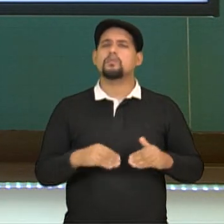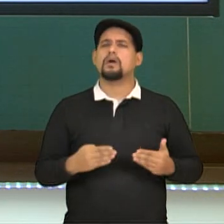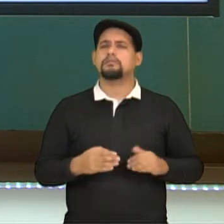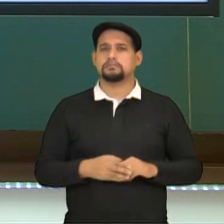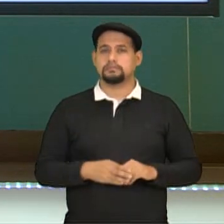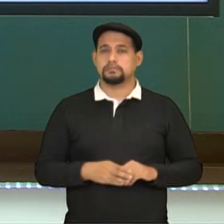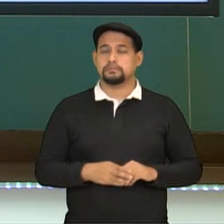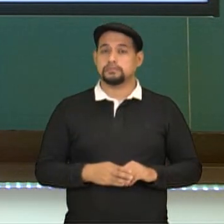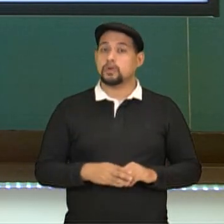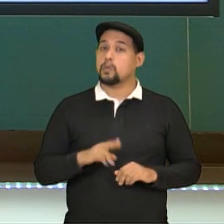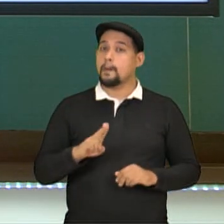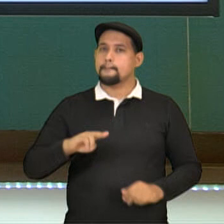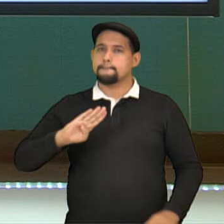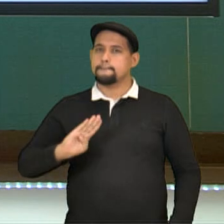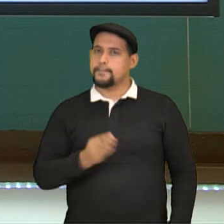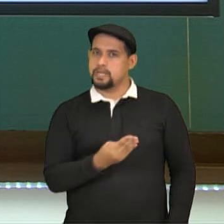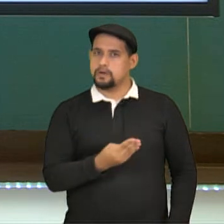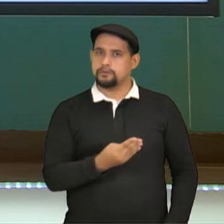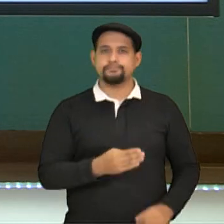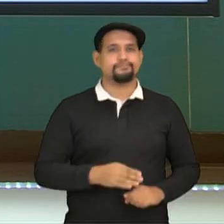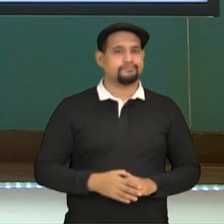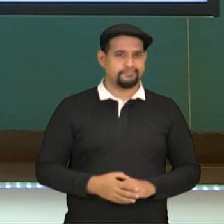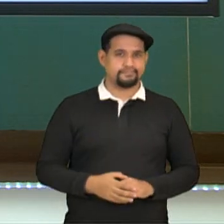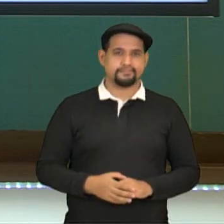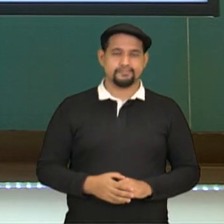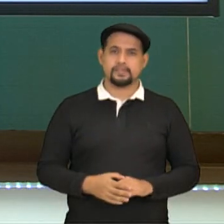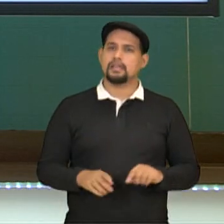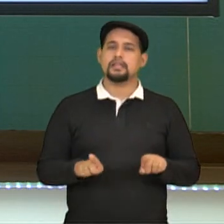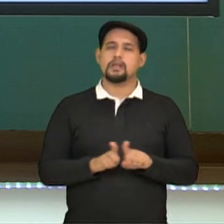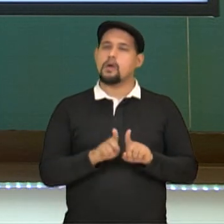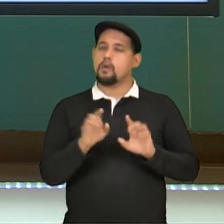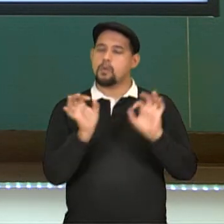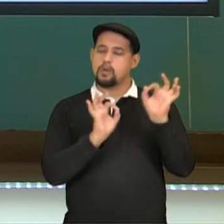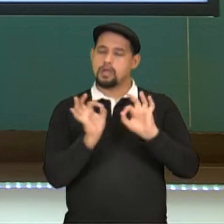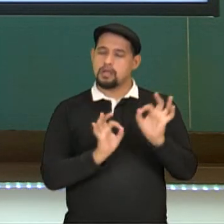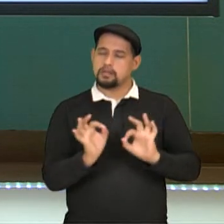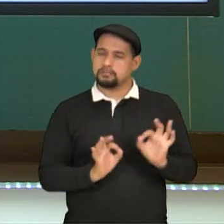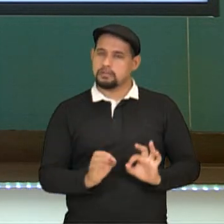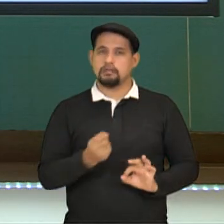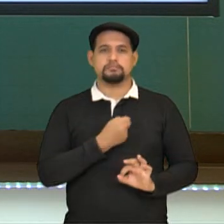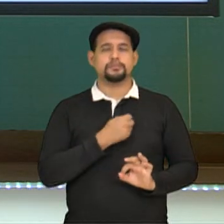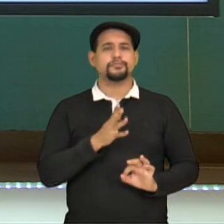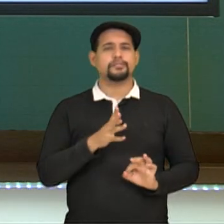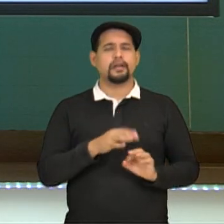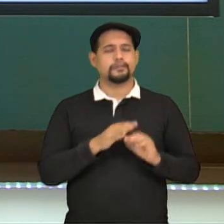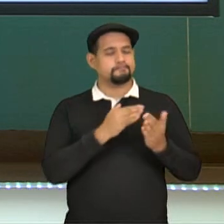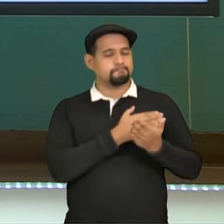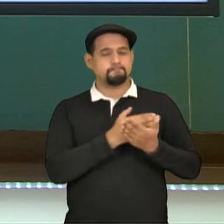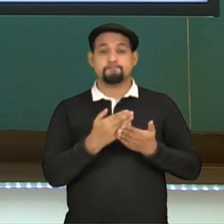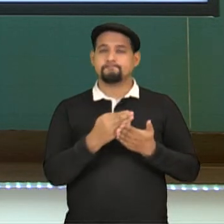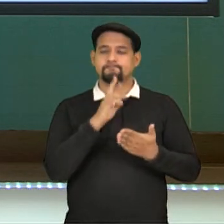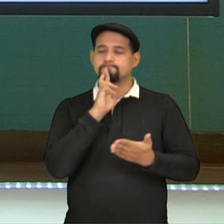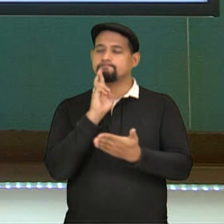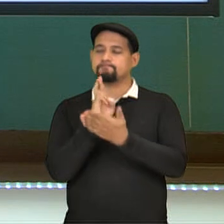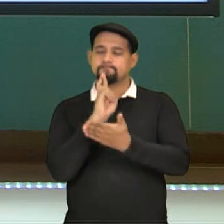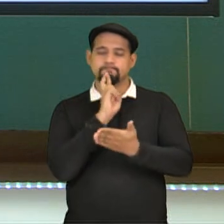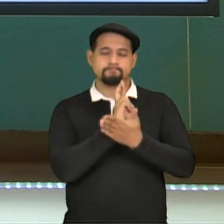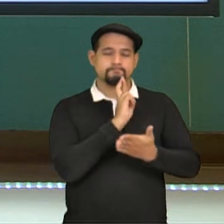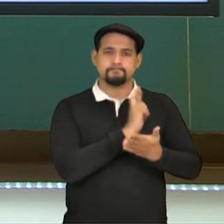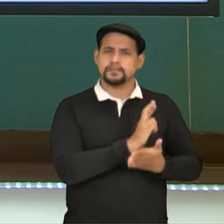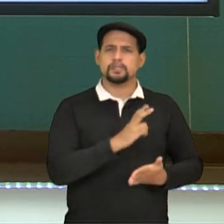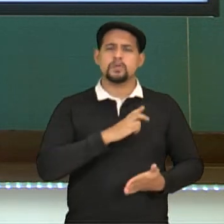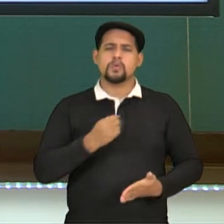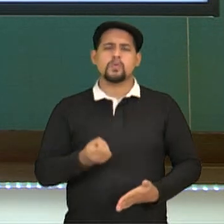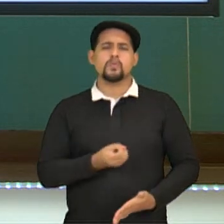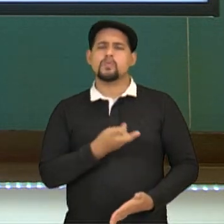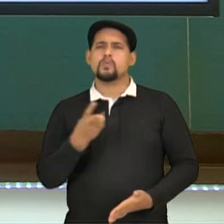classe? Classe das unidades de bilhão, certo? Então, organizado esse número, eu posso começar a responder. Então, eu tenho